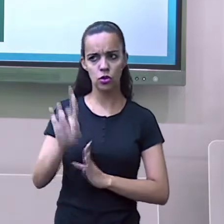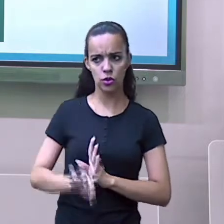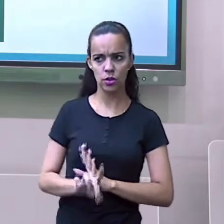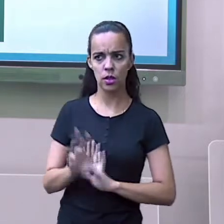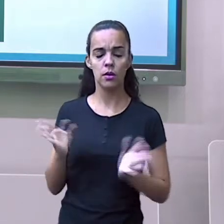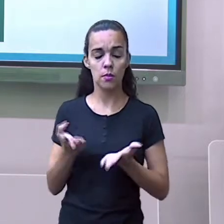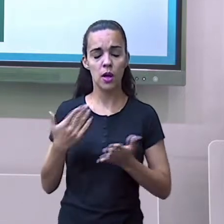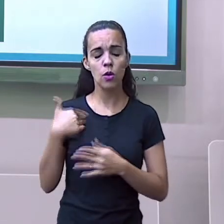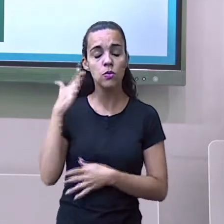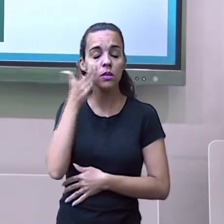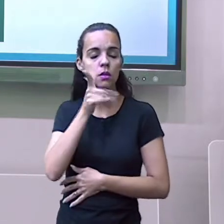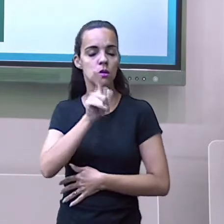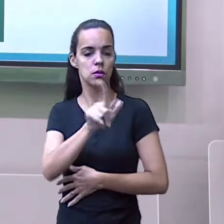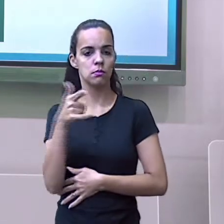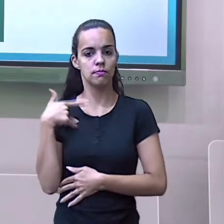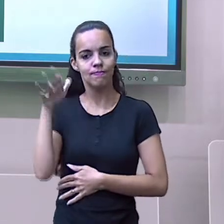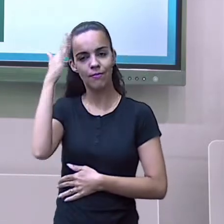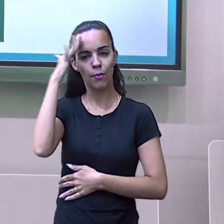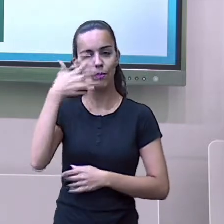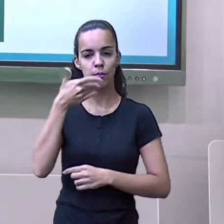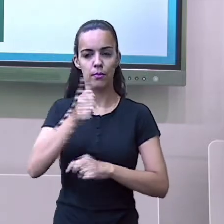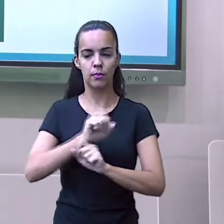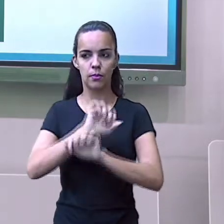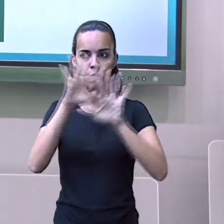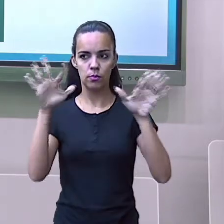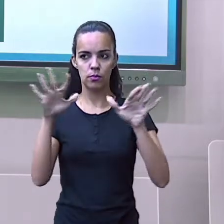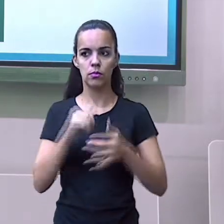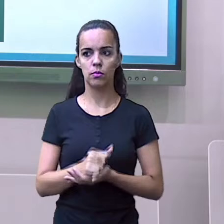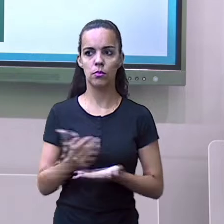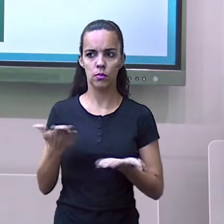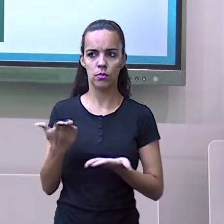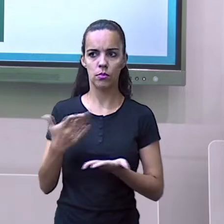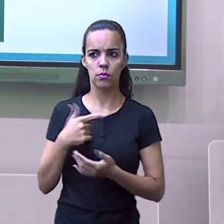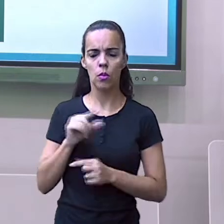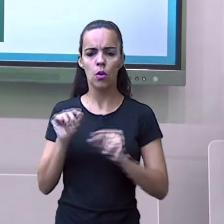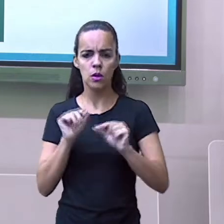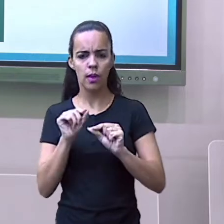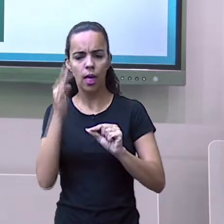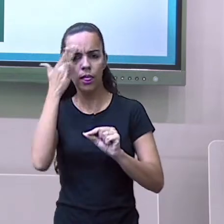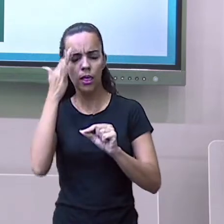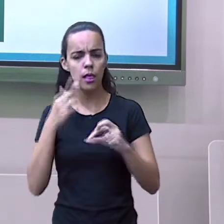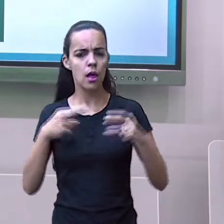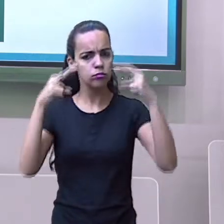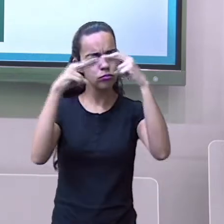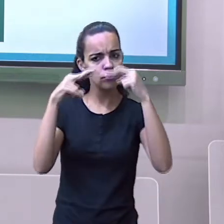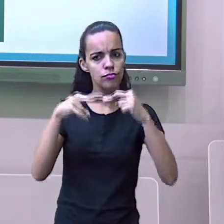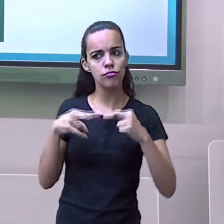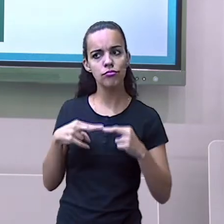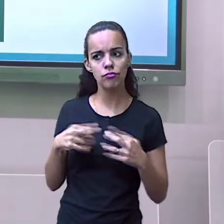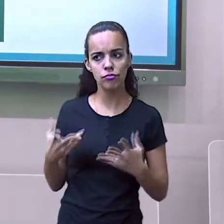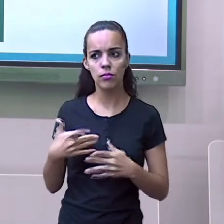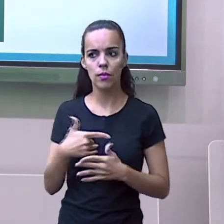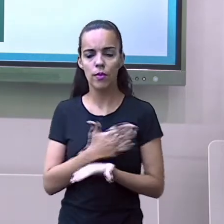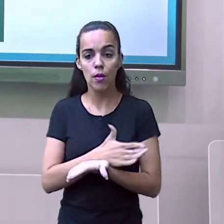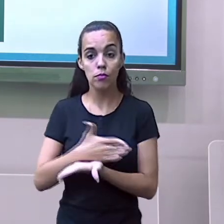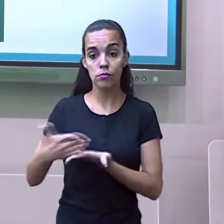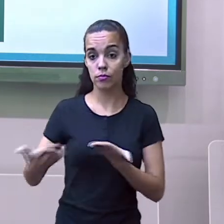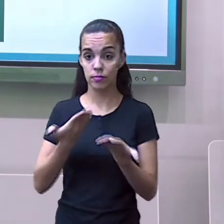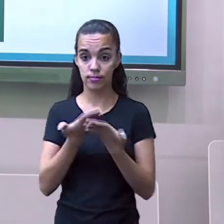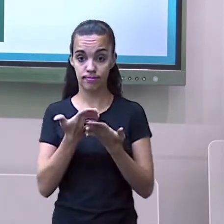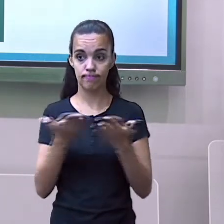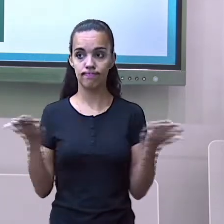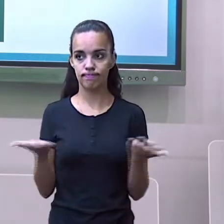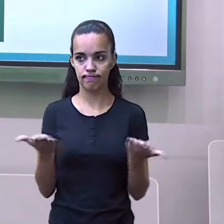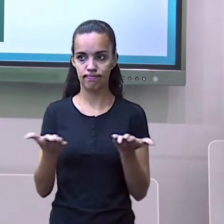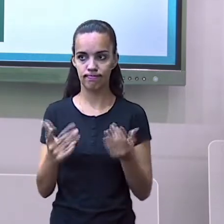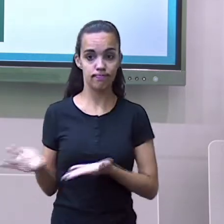conseguirmos compreender melhor essas questões e onde há correlação entre esses temas, vamos dar início à nossa aula de